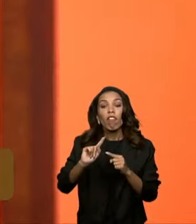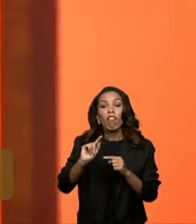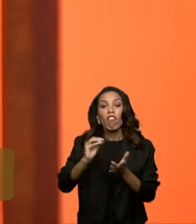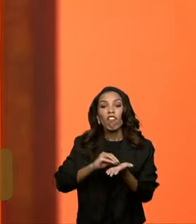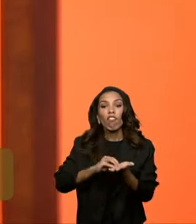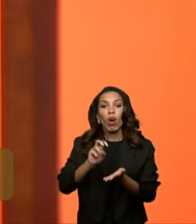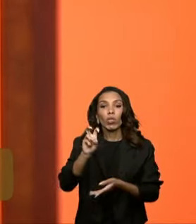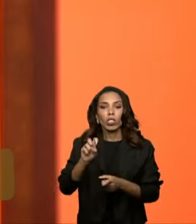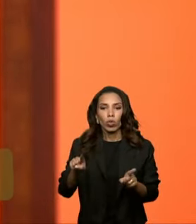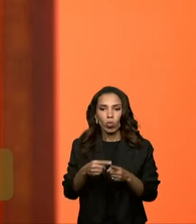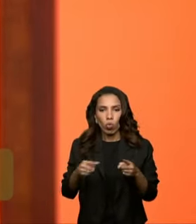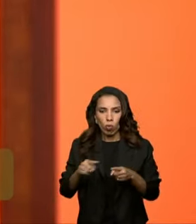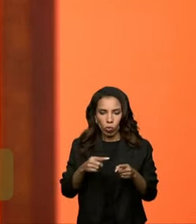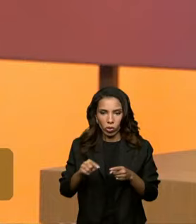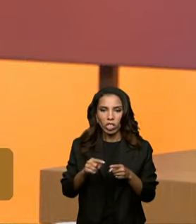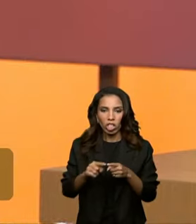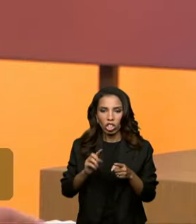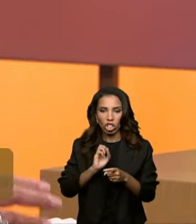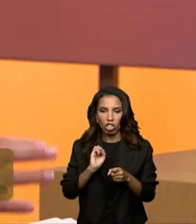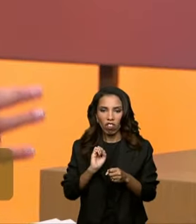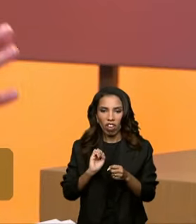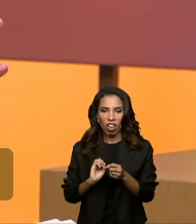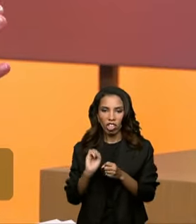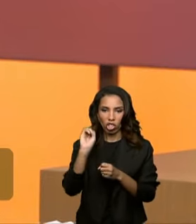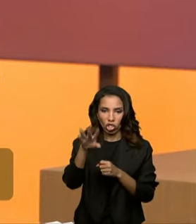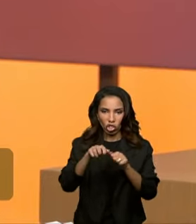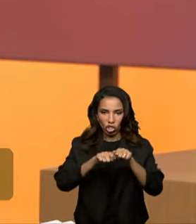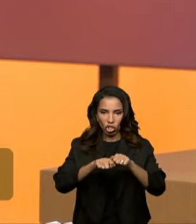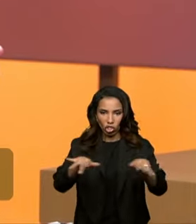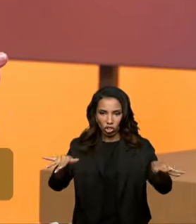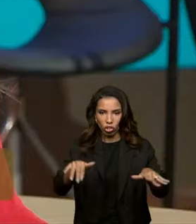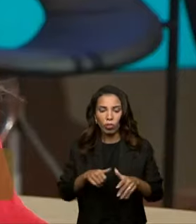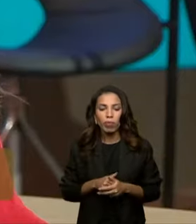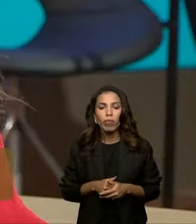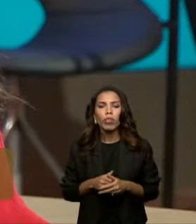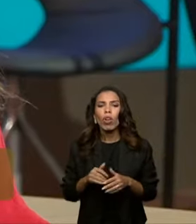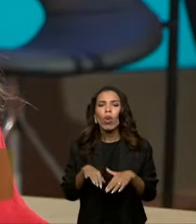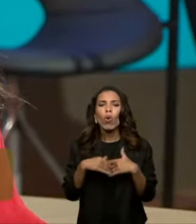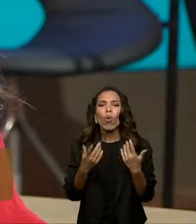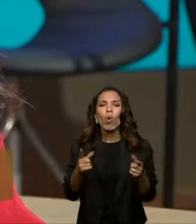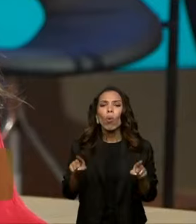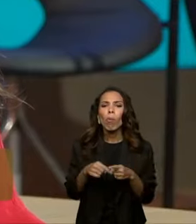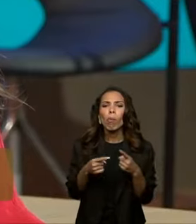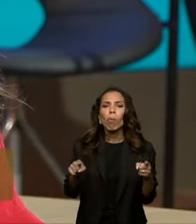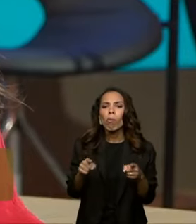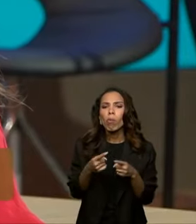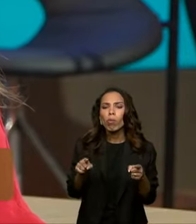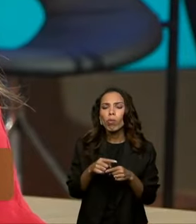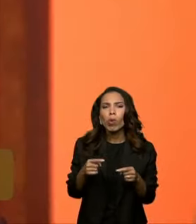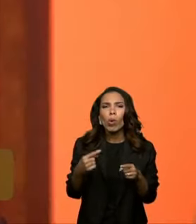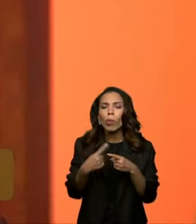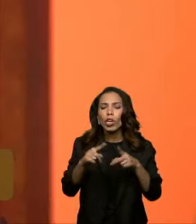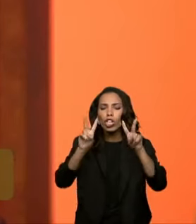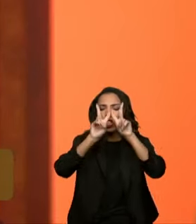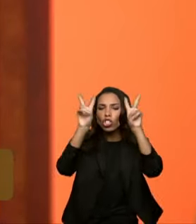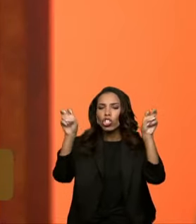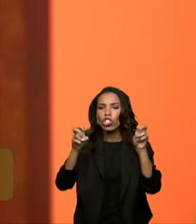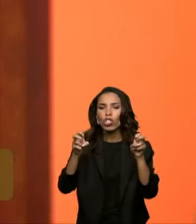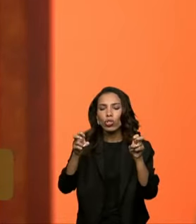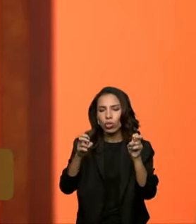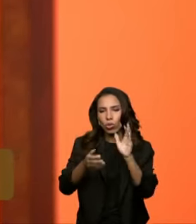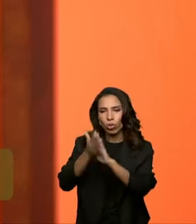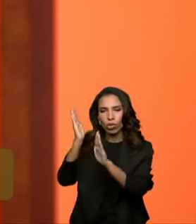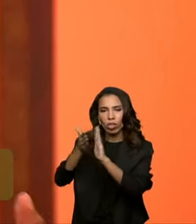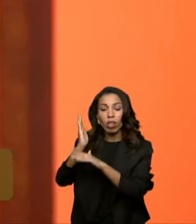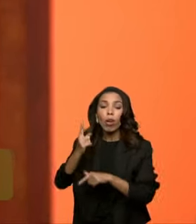mais cinco músicas, né? E essa música é linda. E por que você escolheu o título dessa canção para ser o título da sua turnê? Na verdade, o que acontece é o seguinte, né? Você